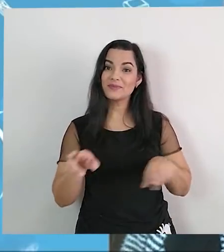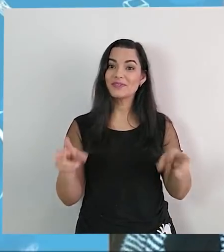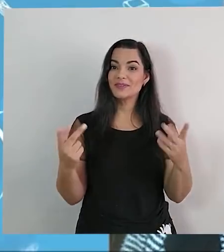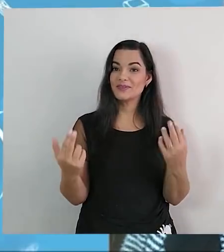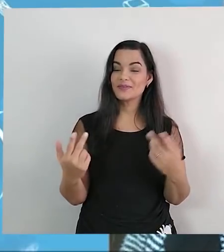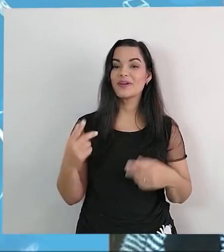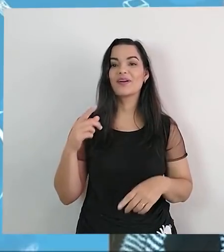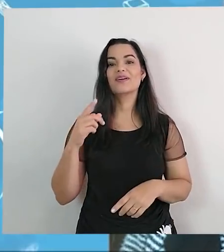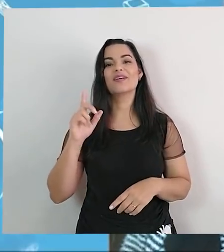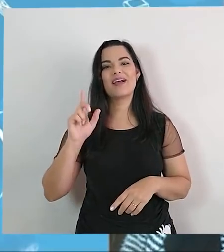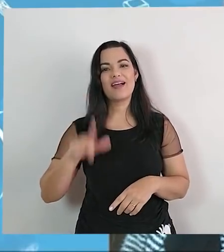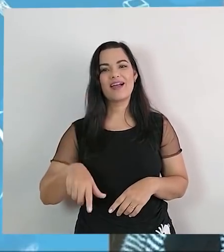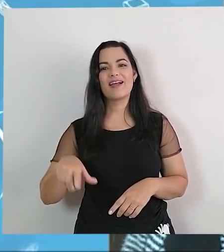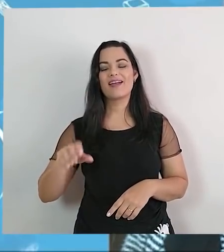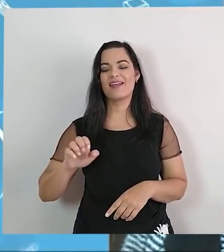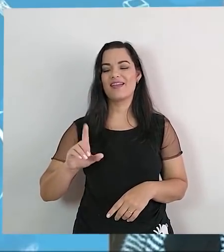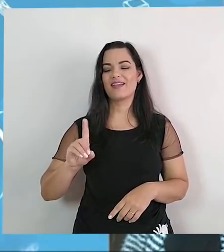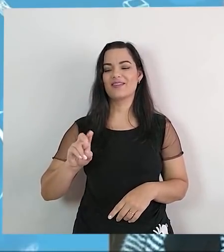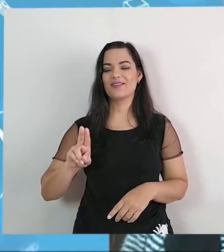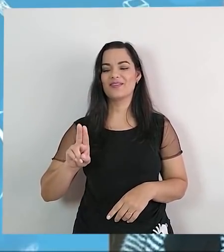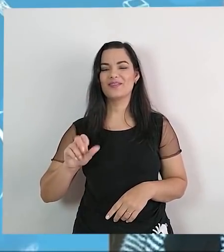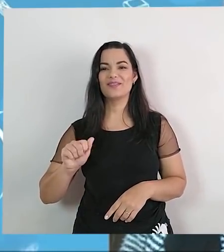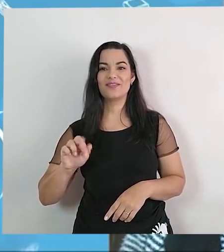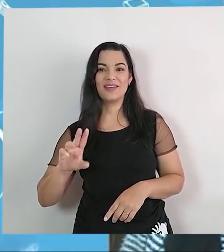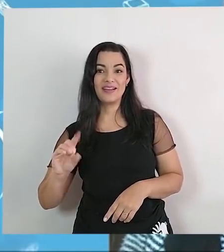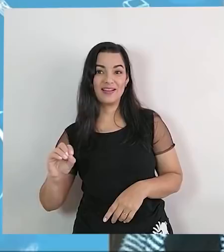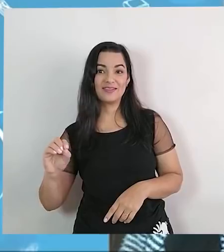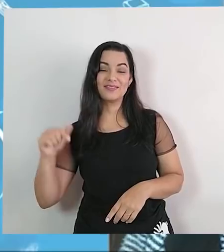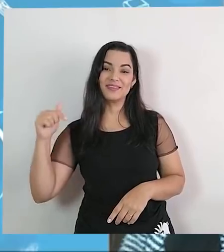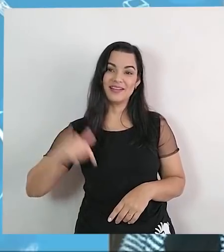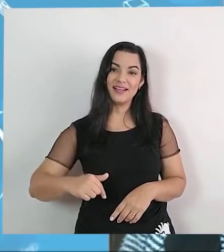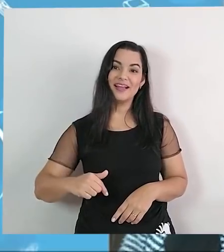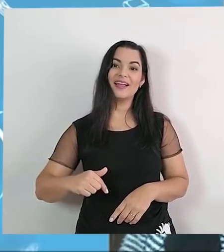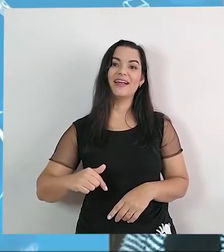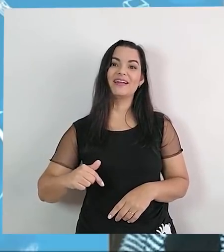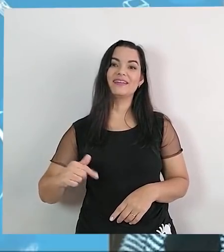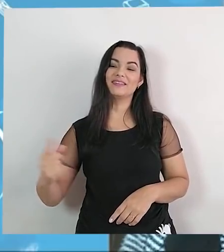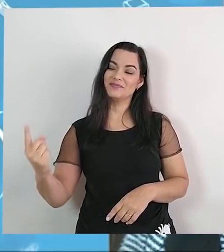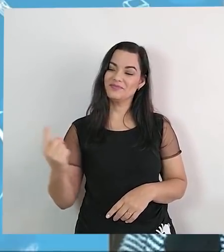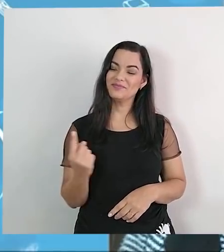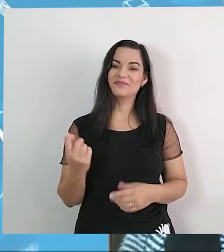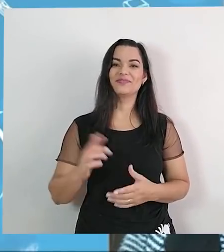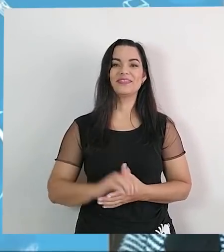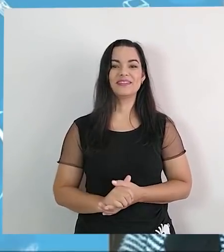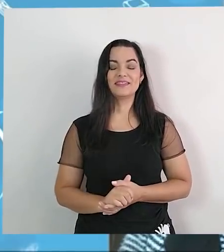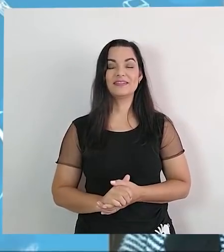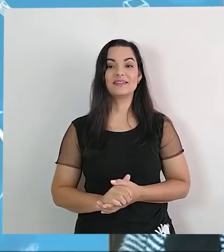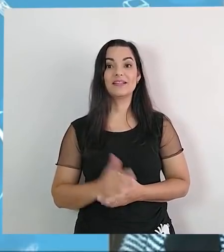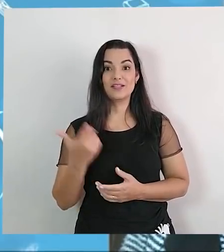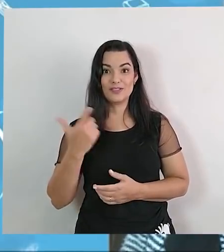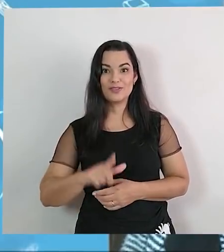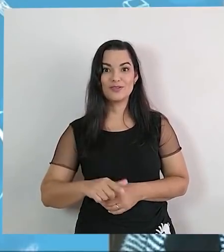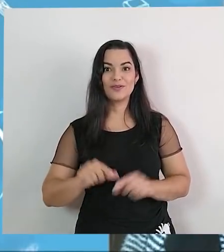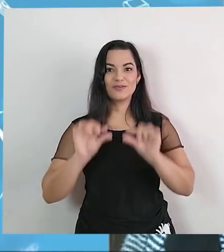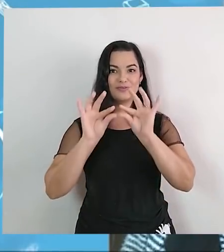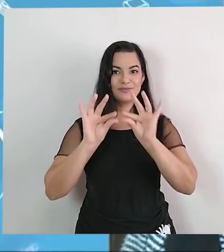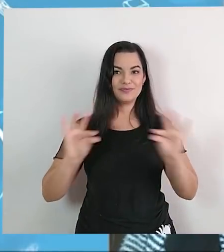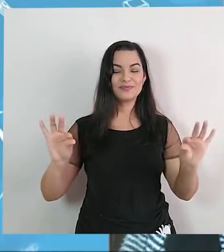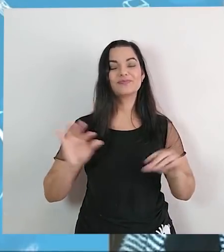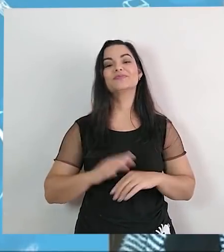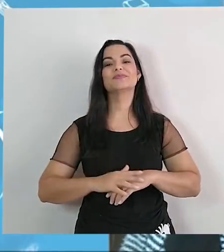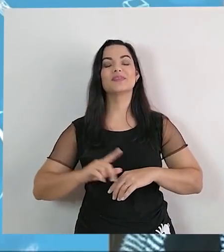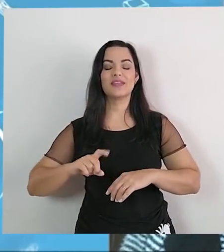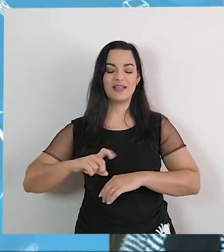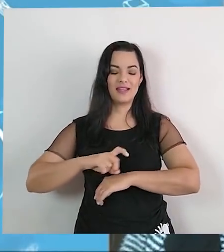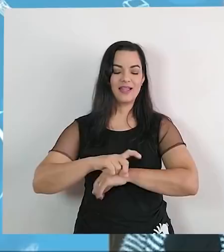Foi o Eduardo que aqui passou. Vamos ler novamente essa primeira parte. Lagarta